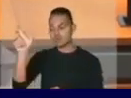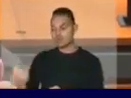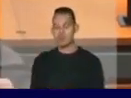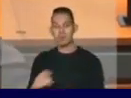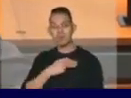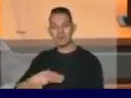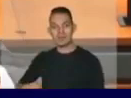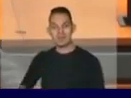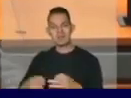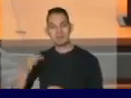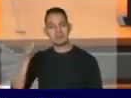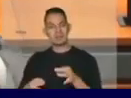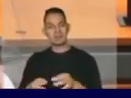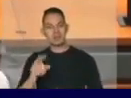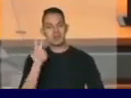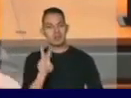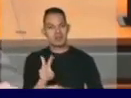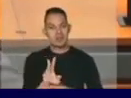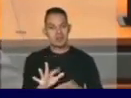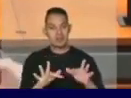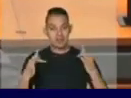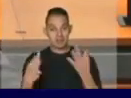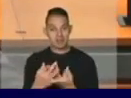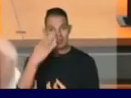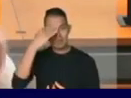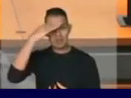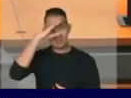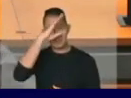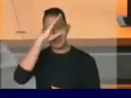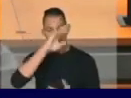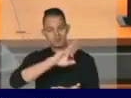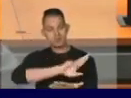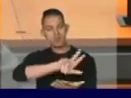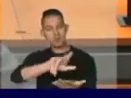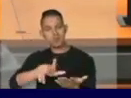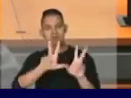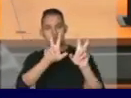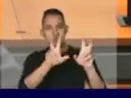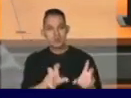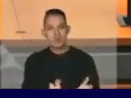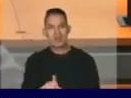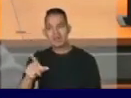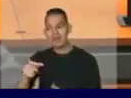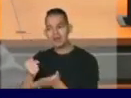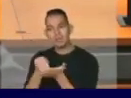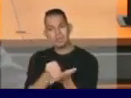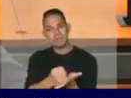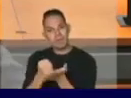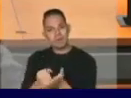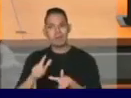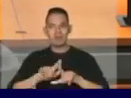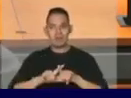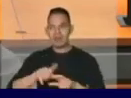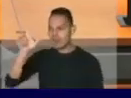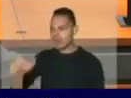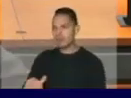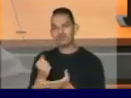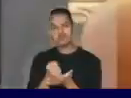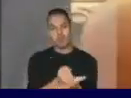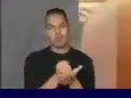ministro da Justiça que blinda a família Bolsonaro em relação a esses temas de capanga da milícia. É isso que ele